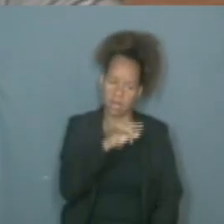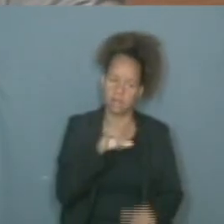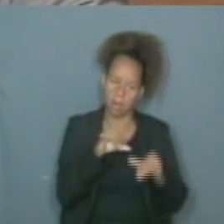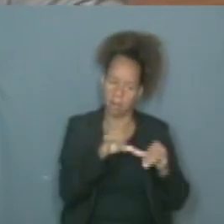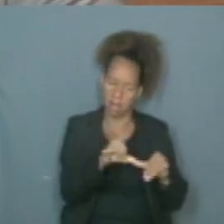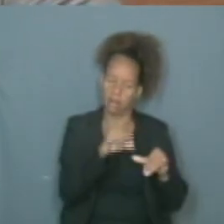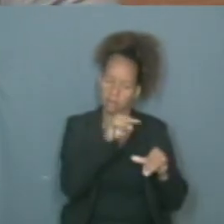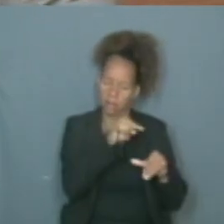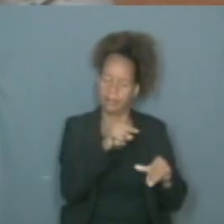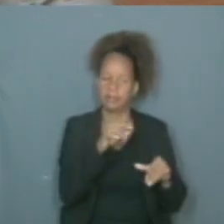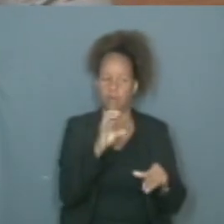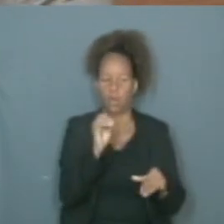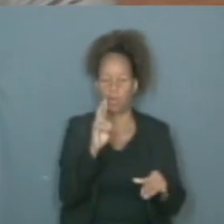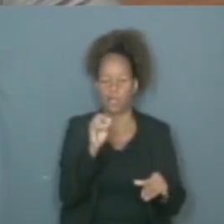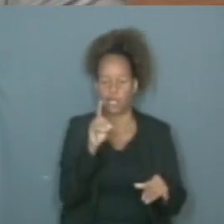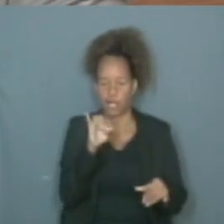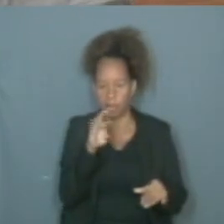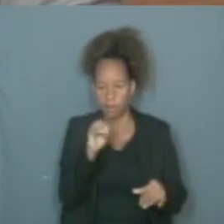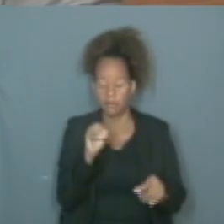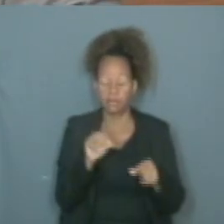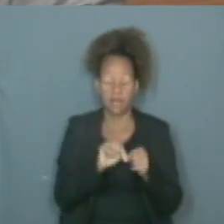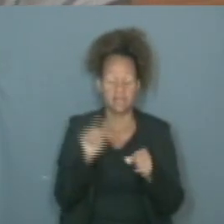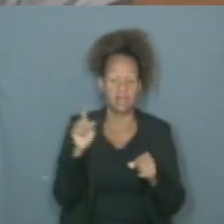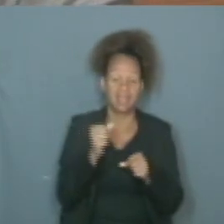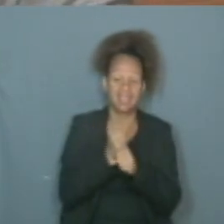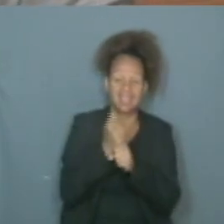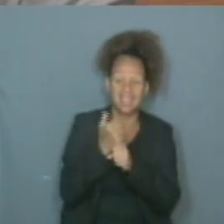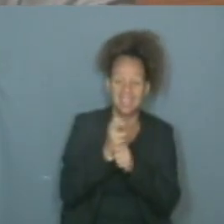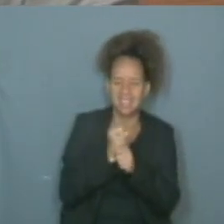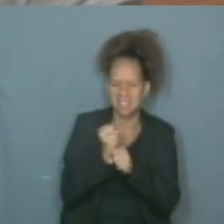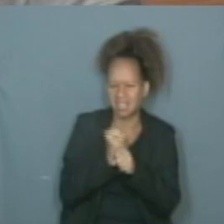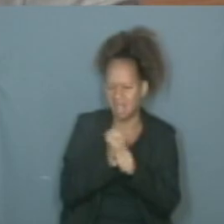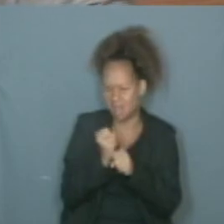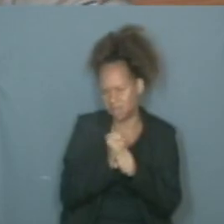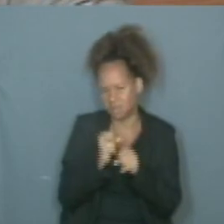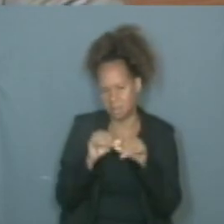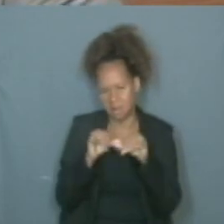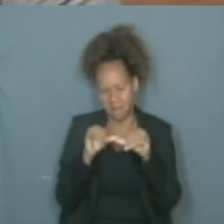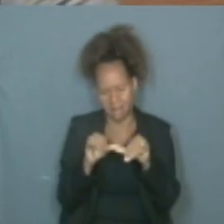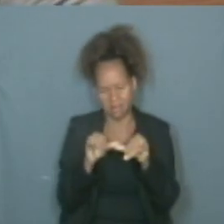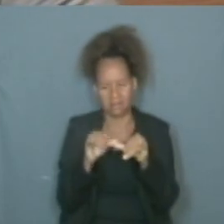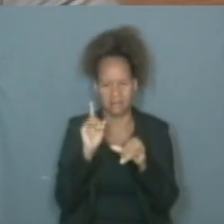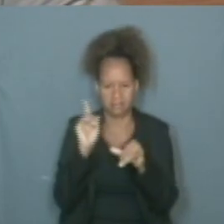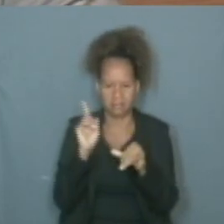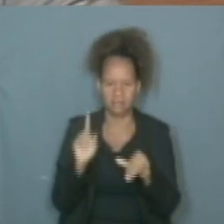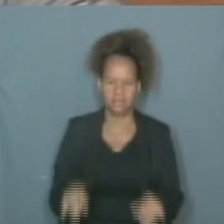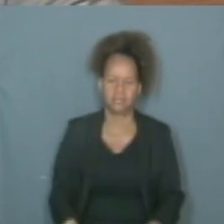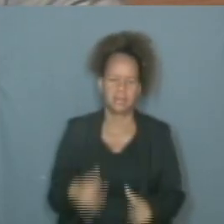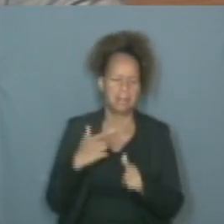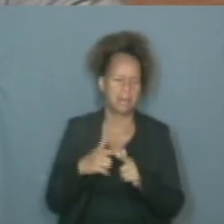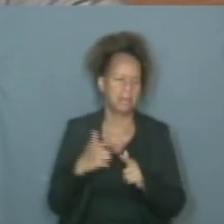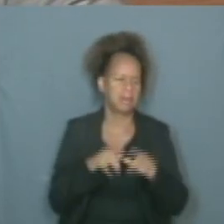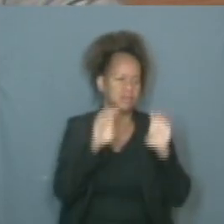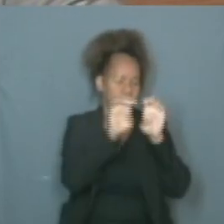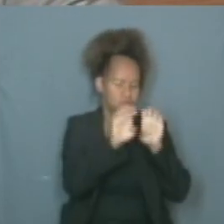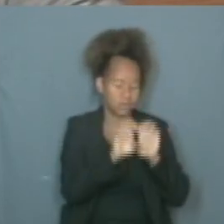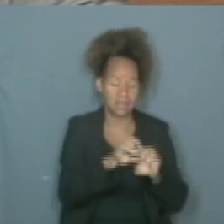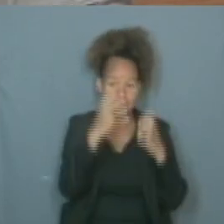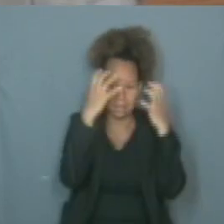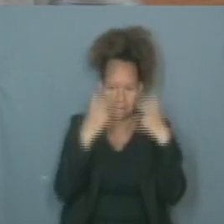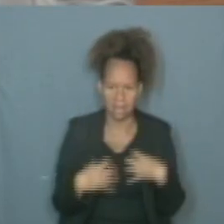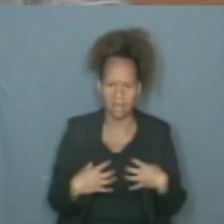Mercado do Cordeiro. Faz 15 anos que o Mercado do Cordeiro enfrenta problemas estruturais